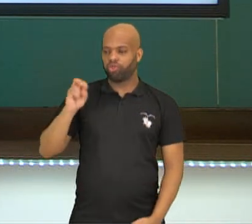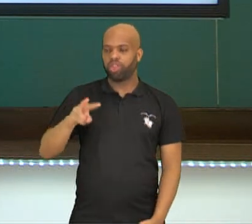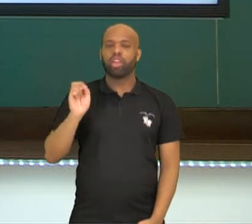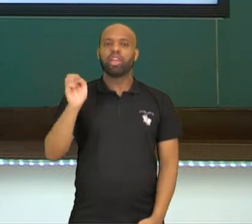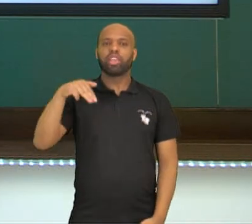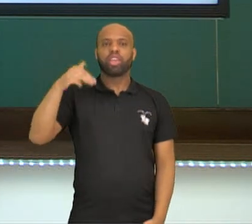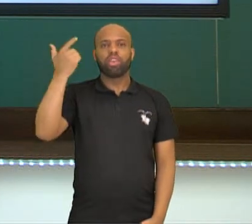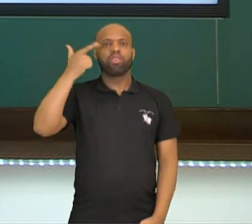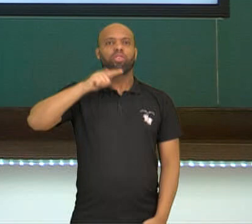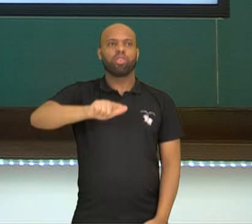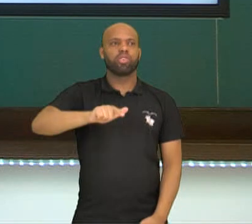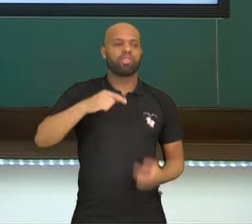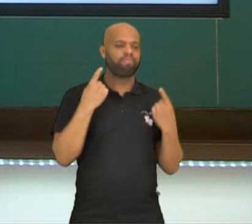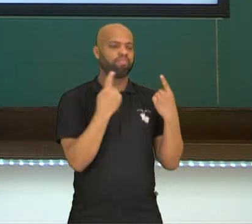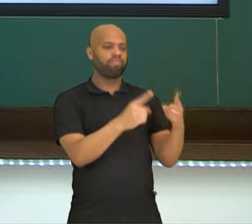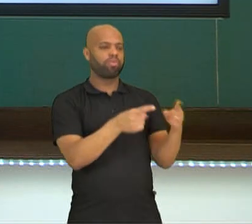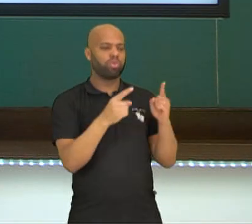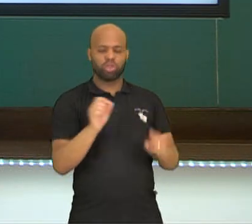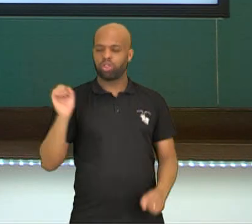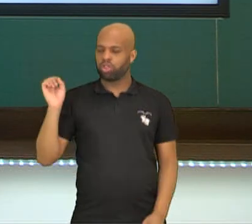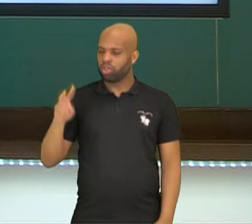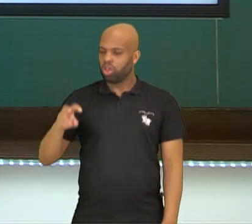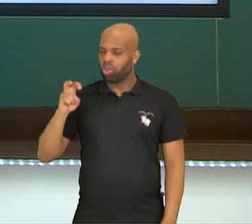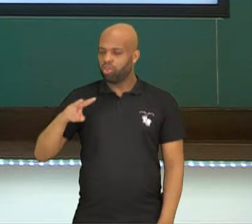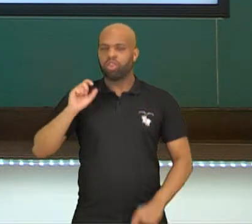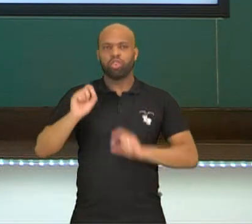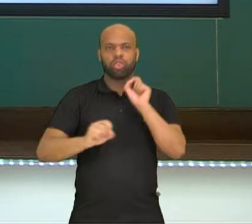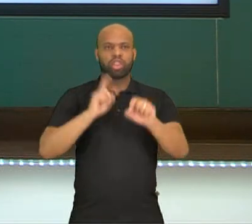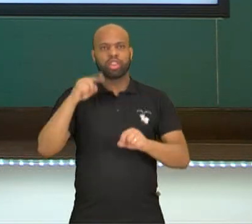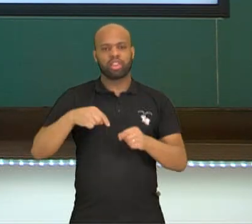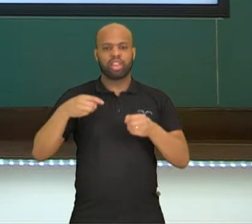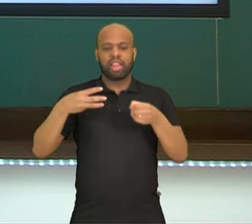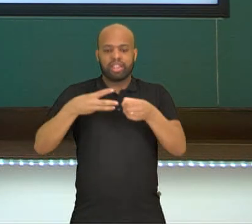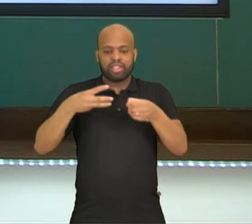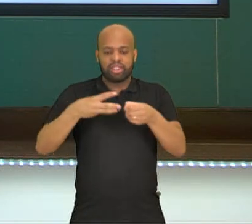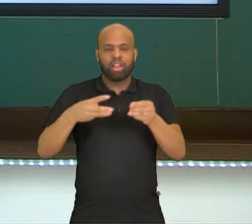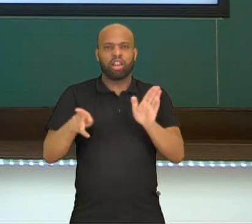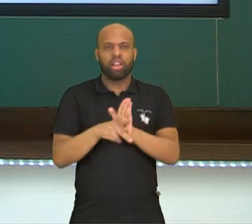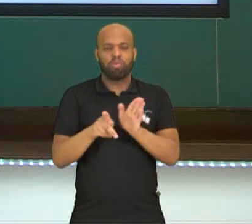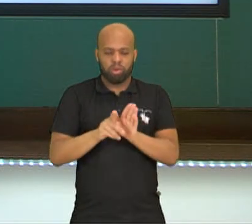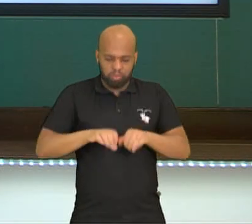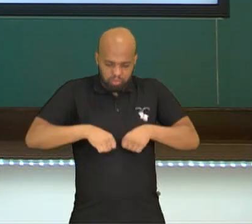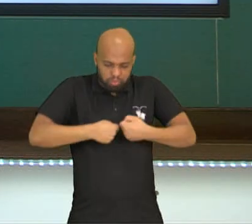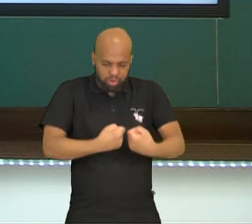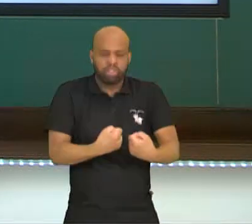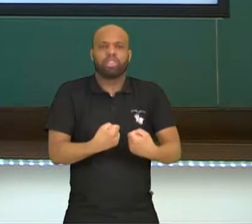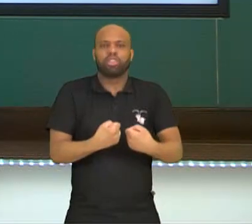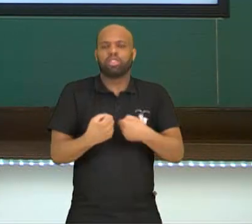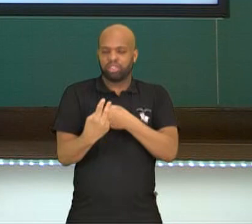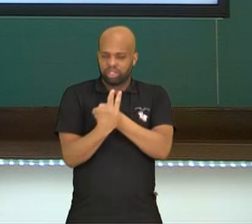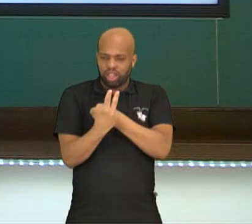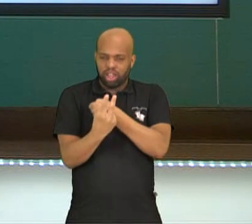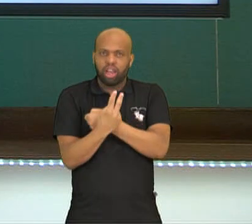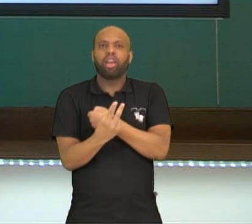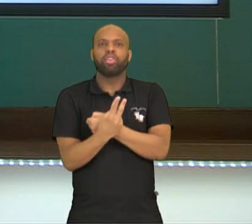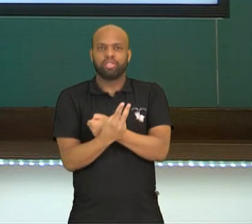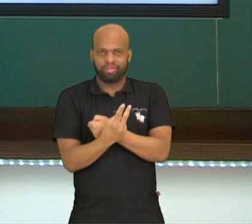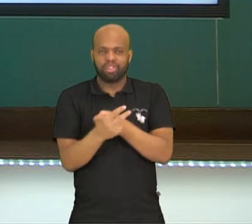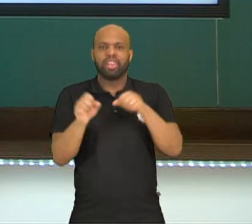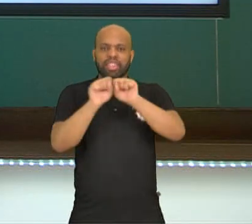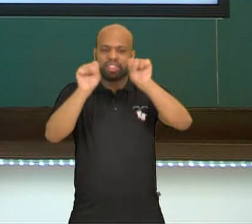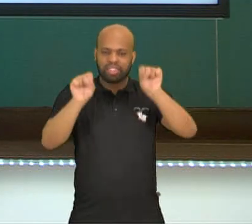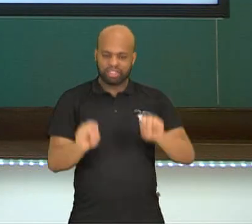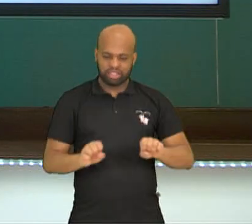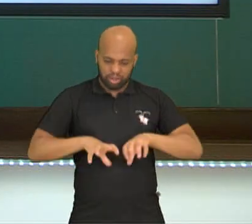consegue combater o vírus são as nossas próprias células de defesa, o nosso sistema imunitário, tá?